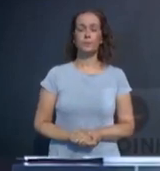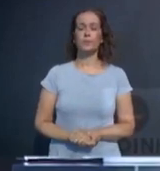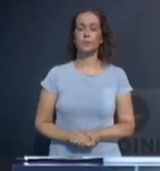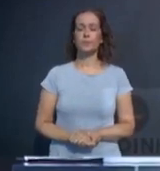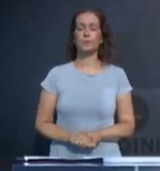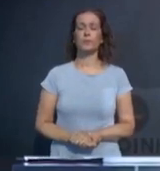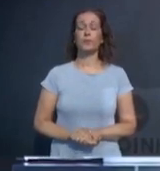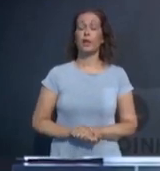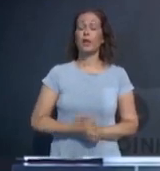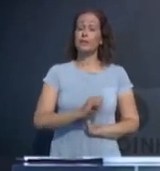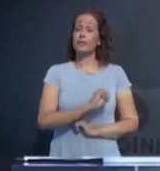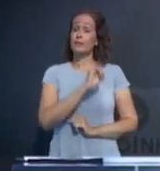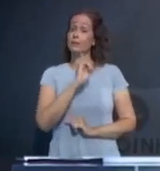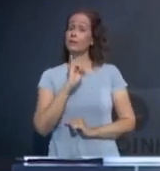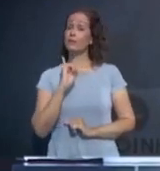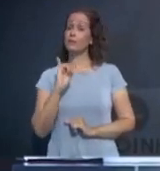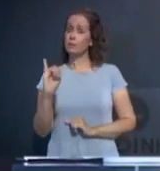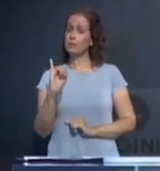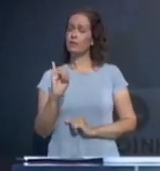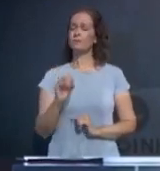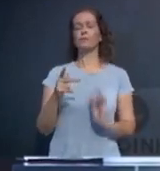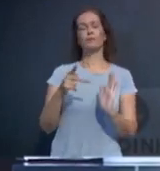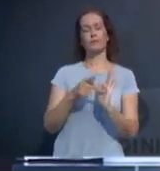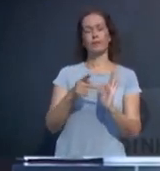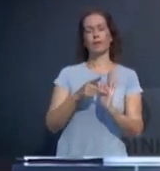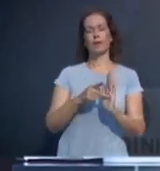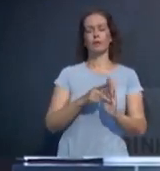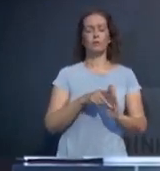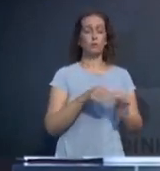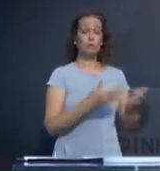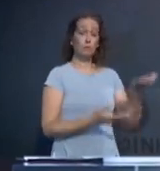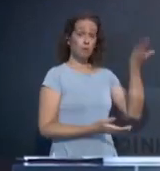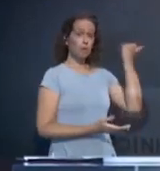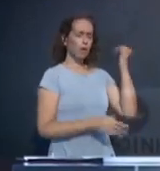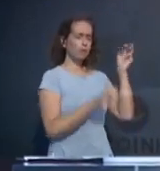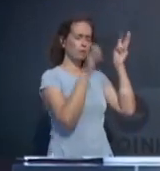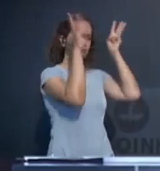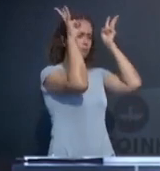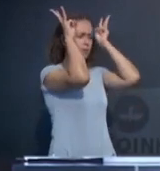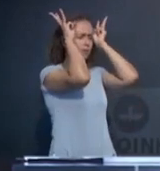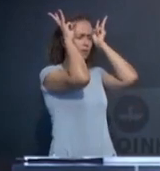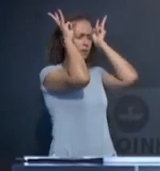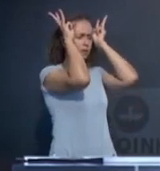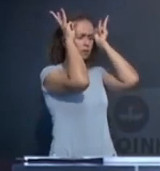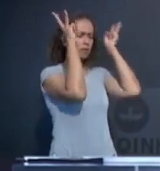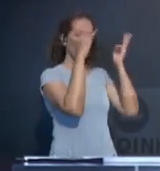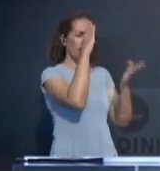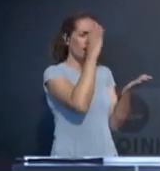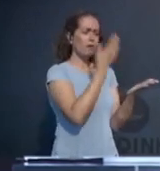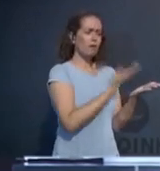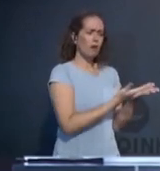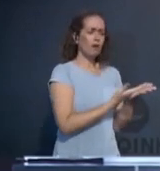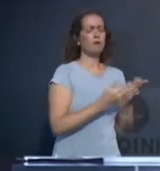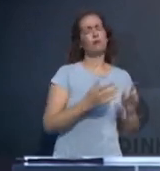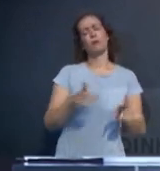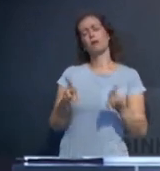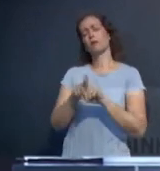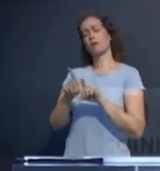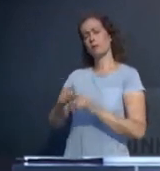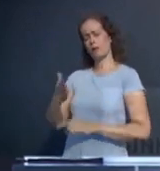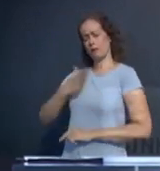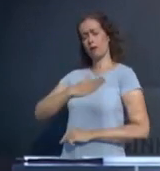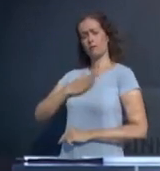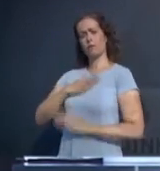Porque se de fato cresces em Moisés, também crerias em mim, porquanto ele escreveu a